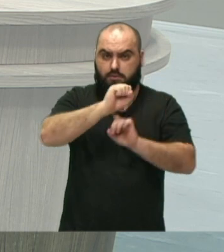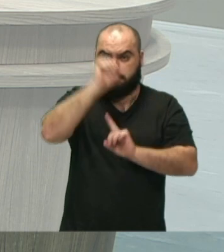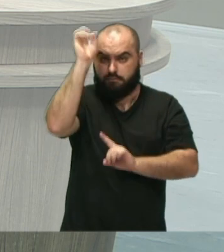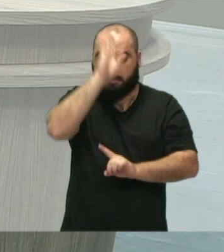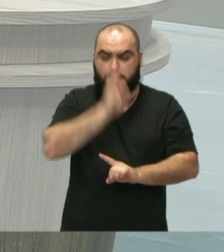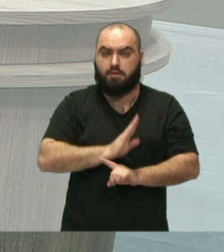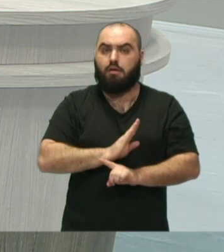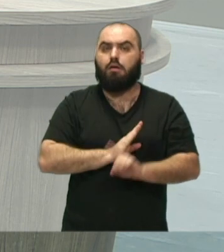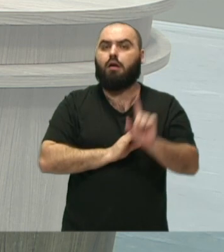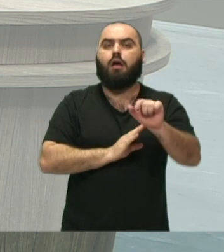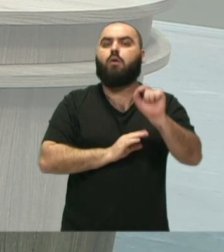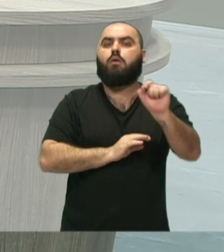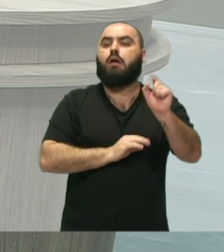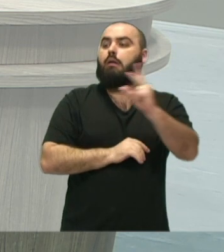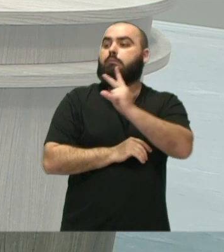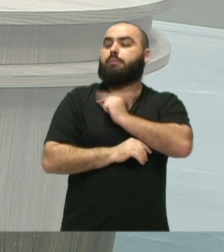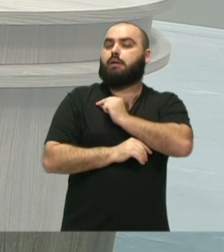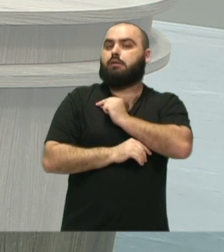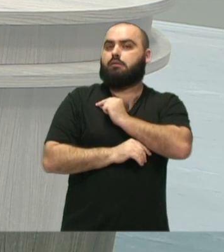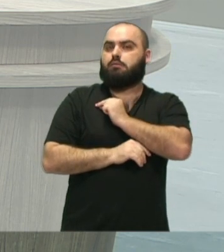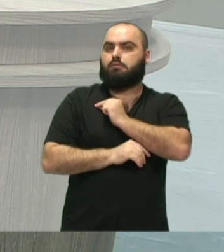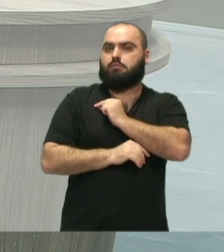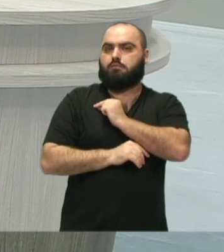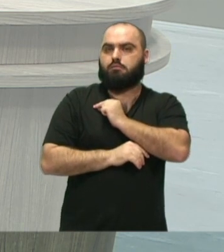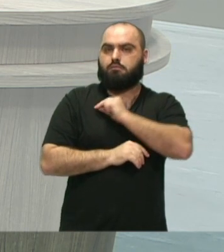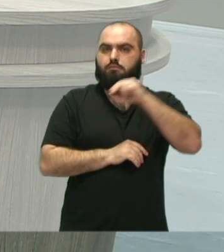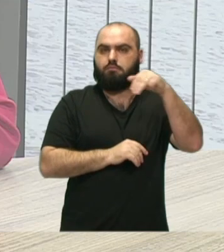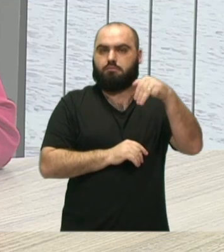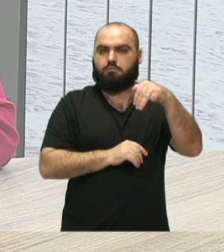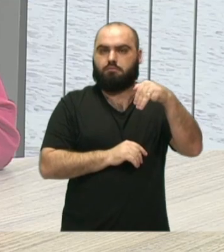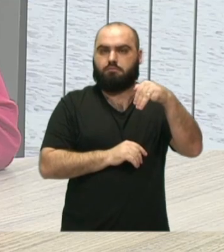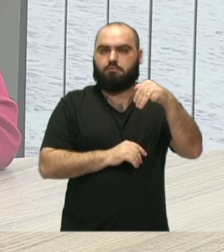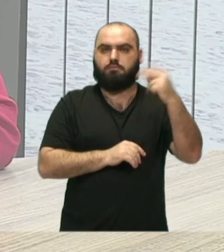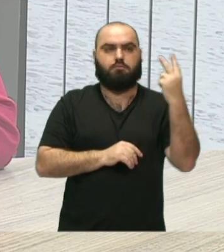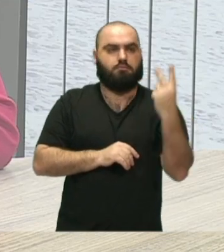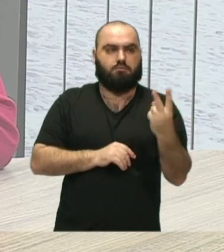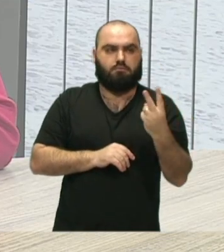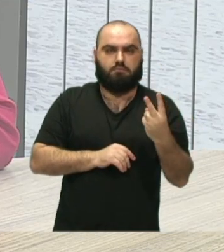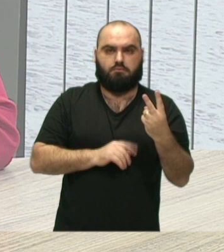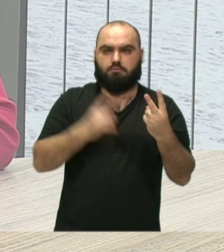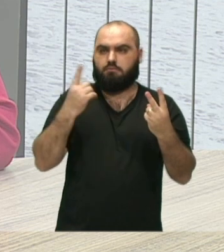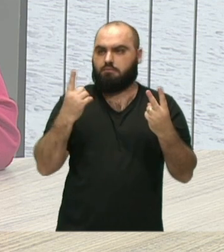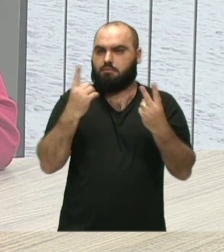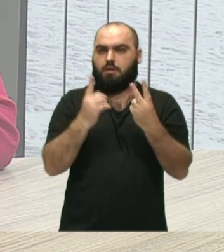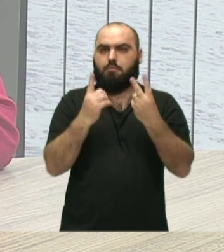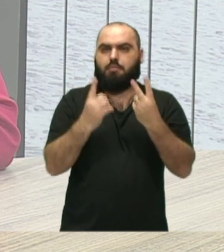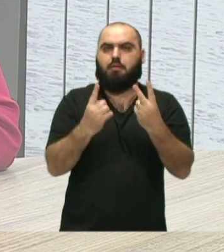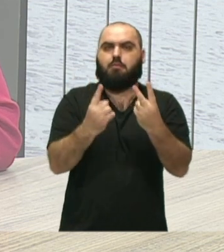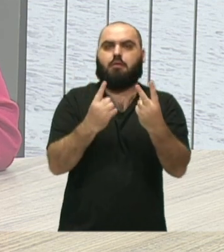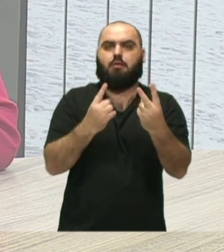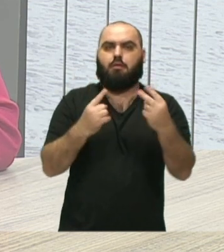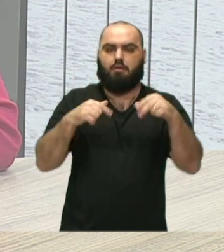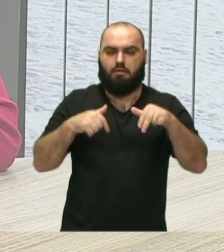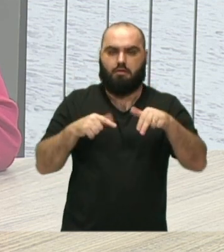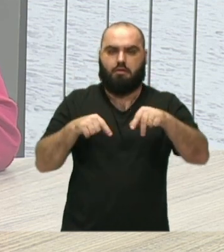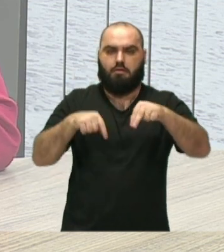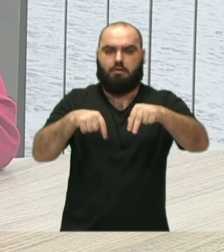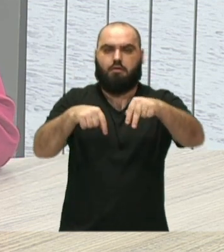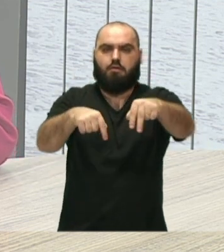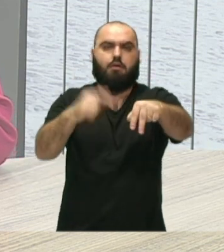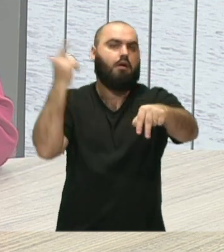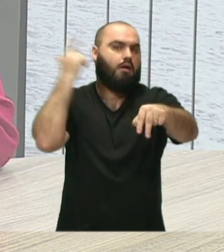vil. A meritocracia é uma corrida de 100 metros, você com 2 pernas e eu com uma perna só, e quem ganhar é mais